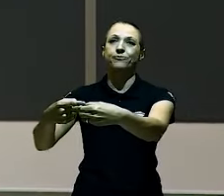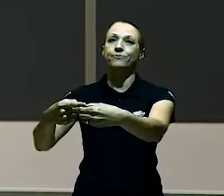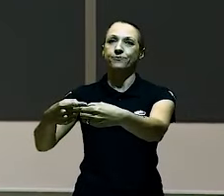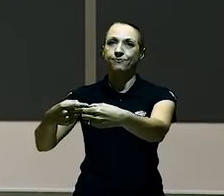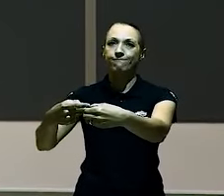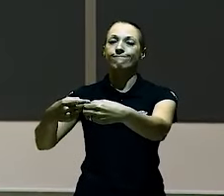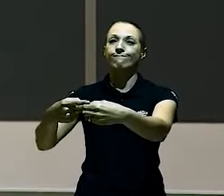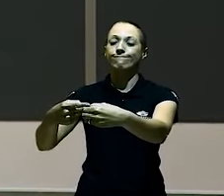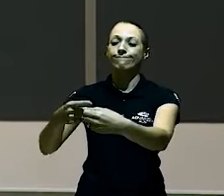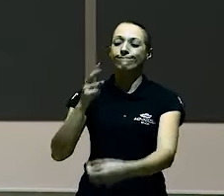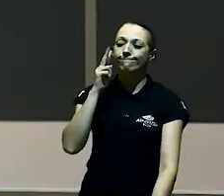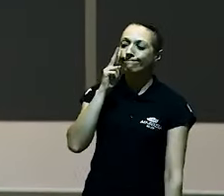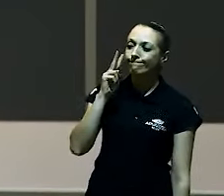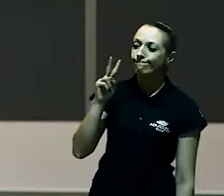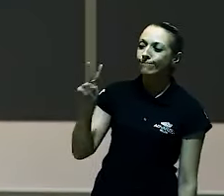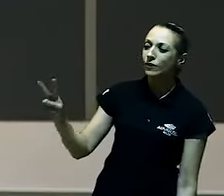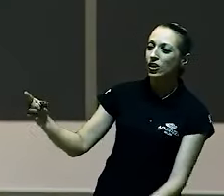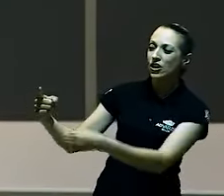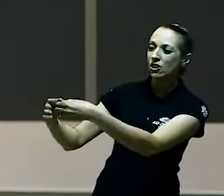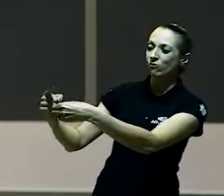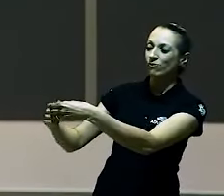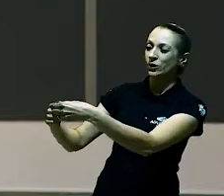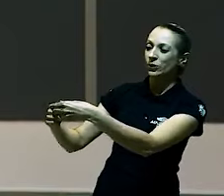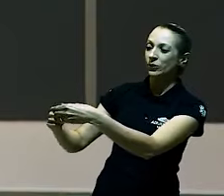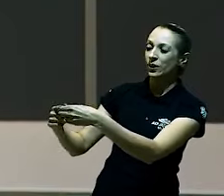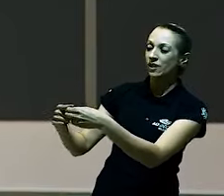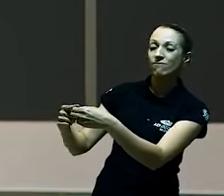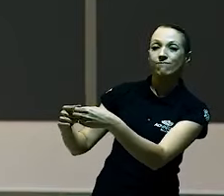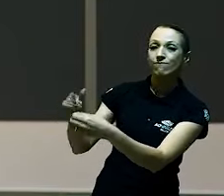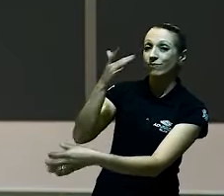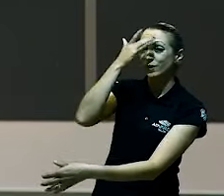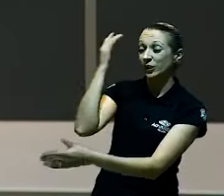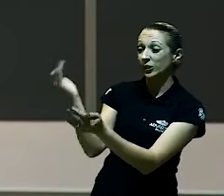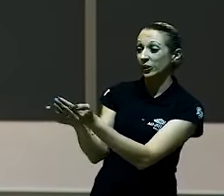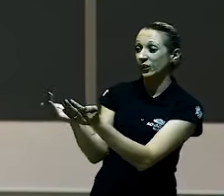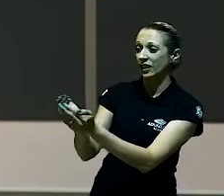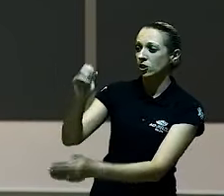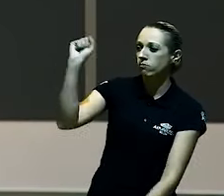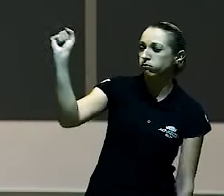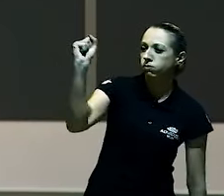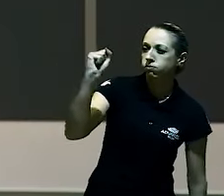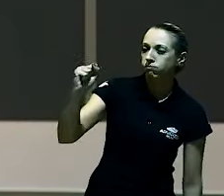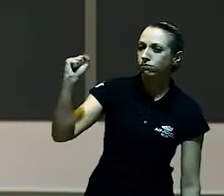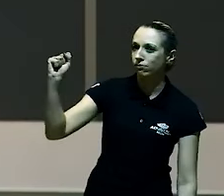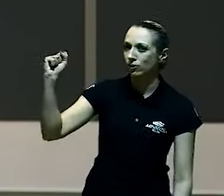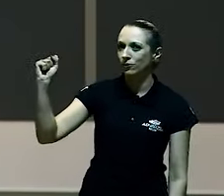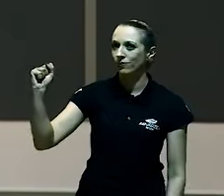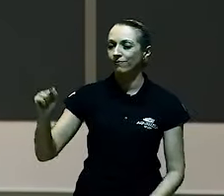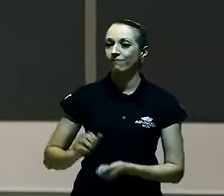Era olhar para uma nação que mata a crente e ouvir Deus dizendo assim: eu estou te enviando para lá. Não, você não entendeu esse negócio, eu vou repetir